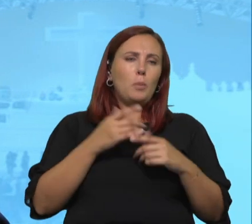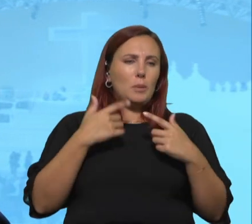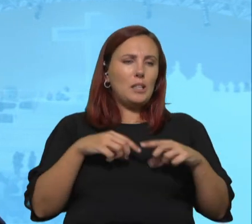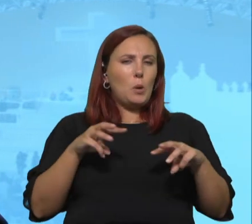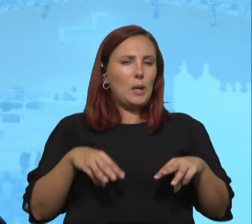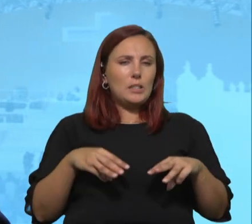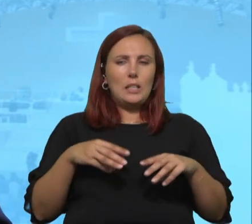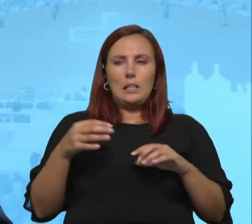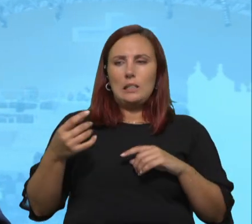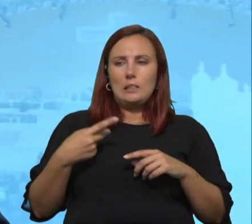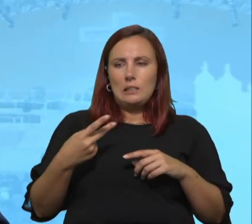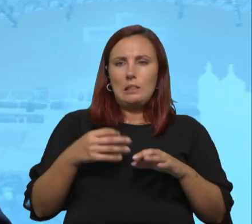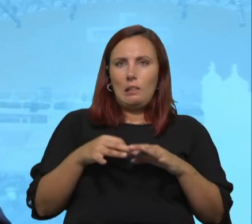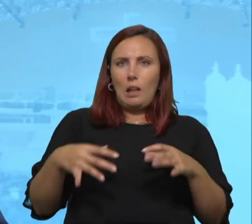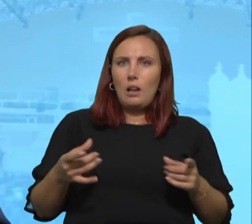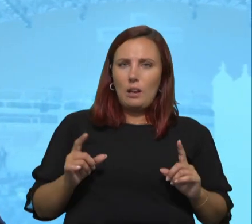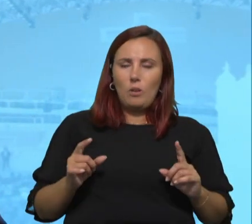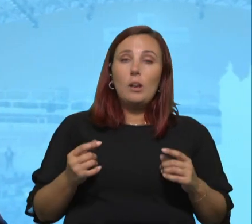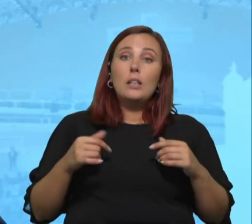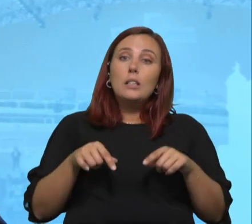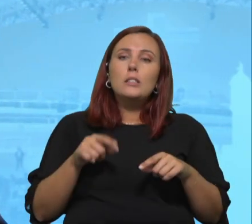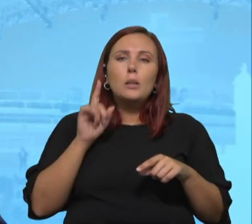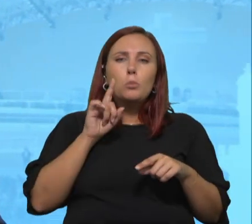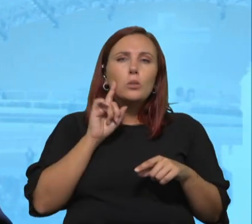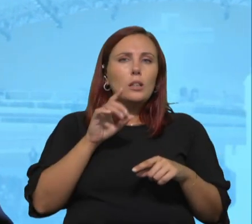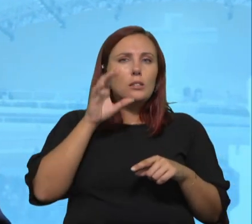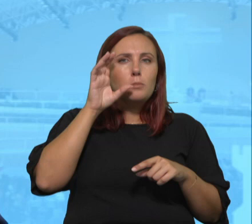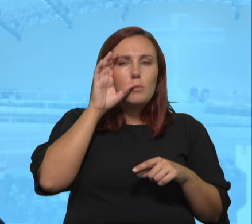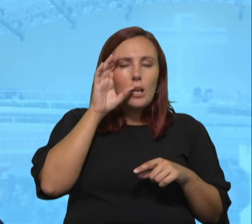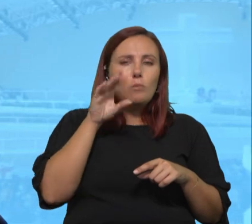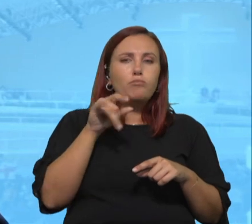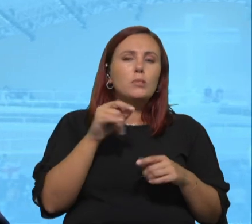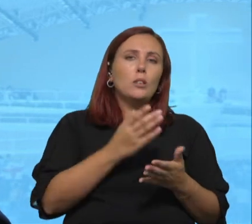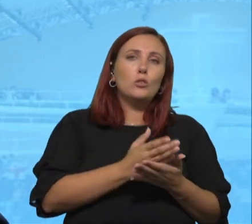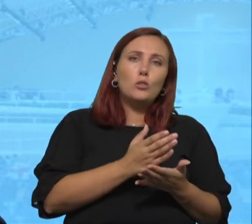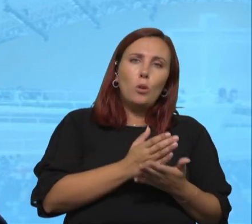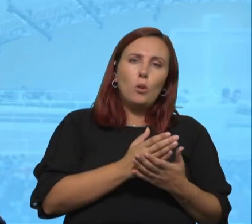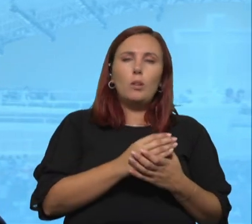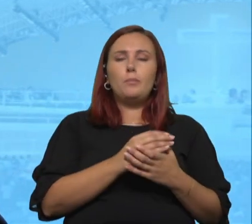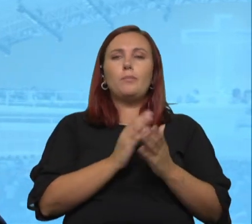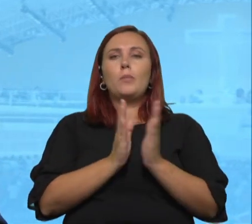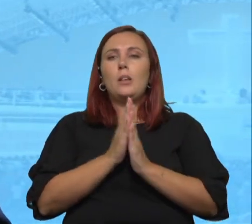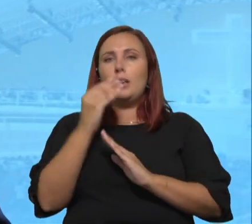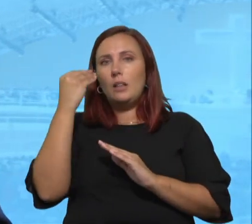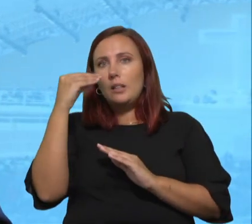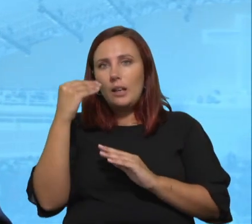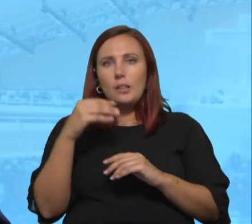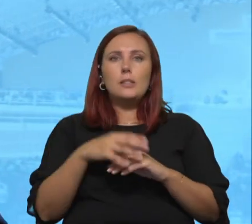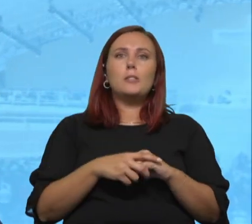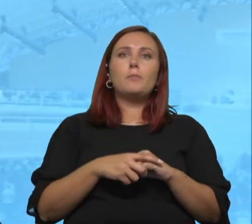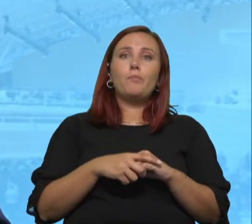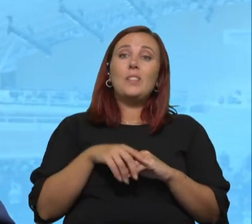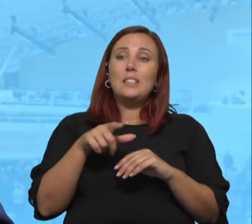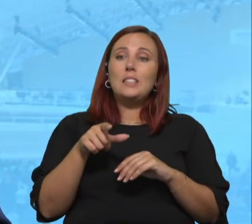não é a nossa. Mas isso é fundamental, e é fundamental ouvi-los na escola, ouvi-los na catequese, deixar que sejam eles